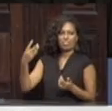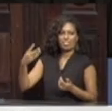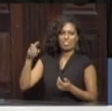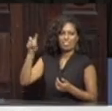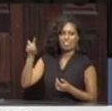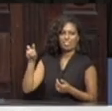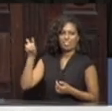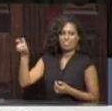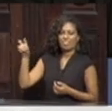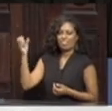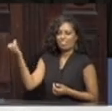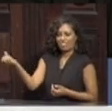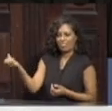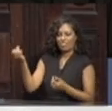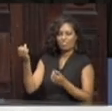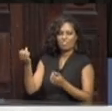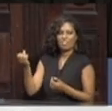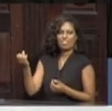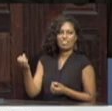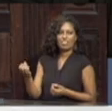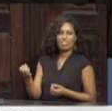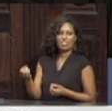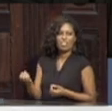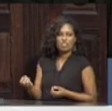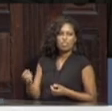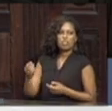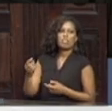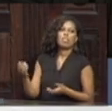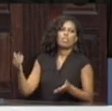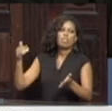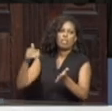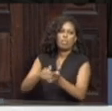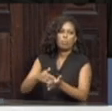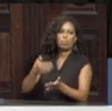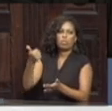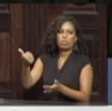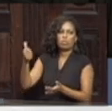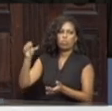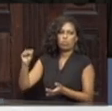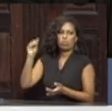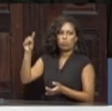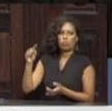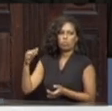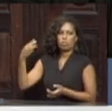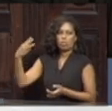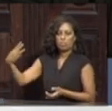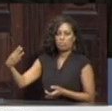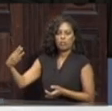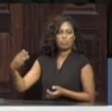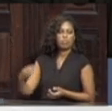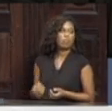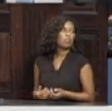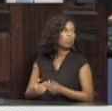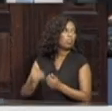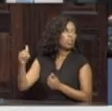horas e 56 minutos, encerrou-se às 18 horas e 30 minutos. É a ata, presidente.